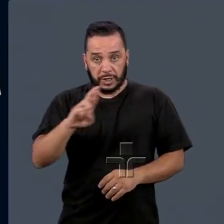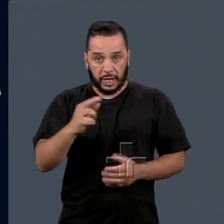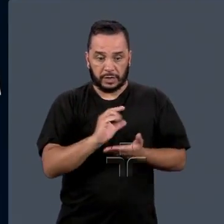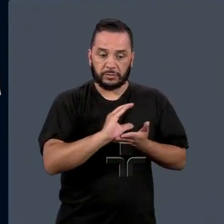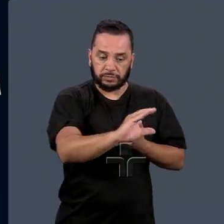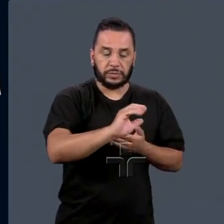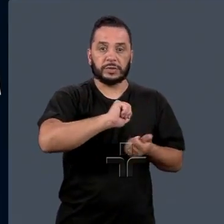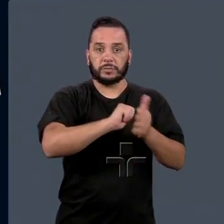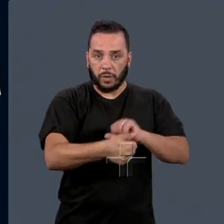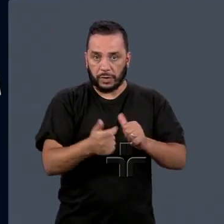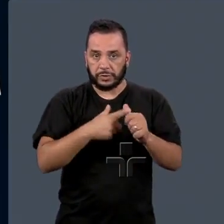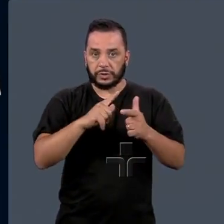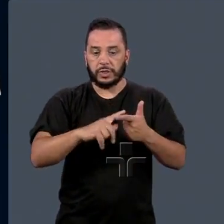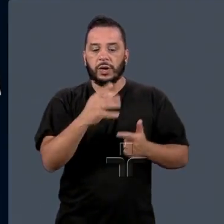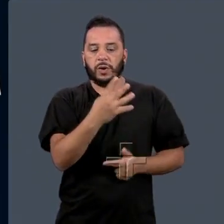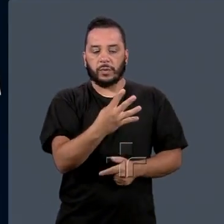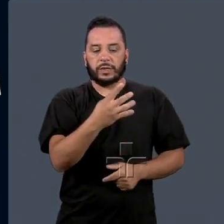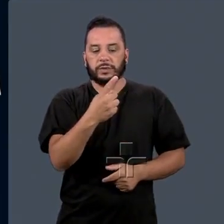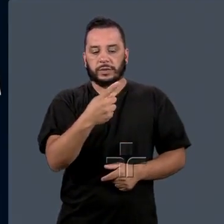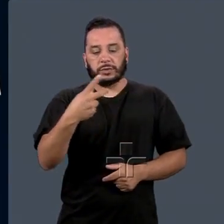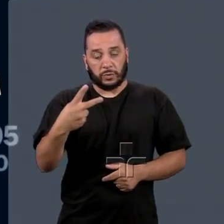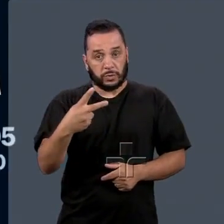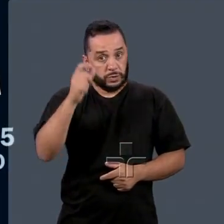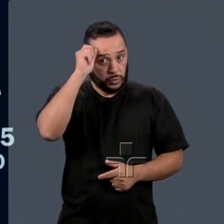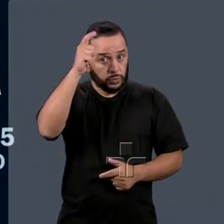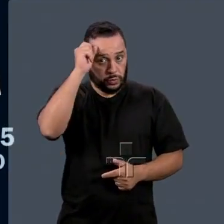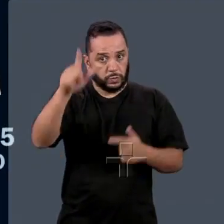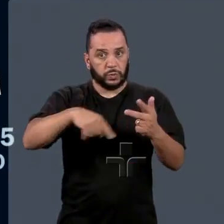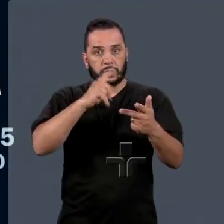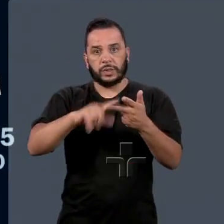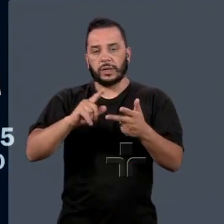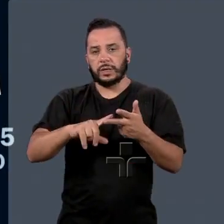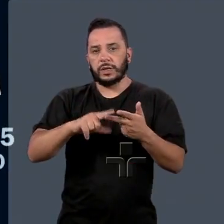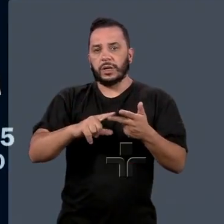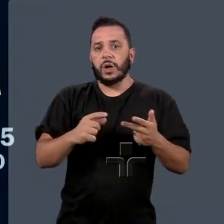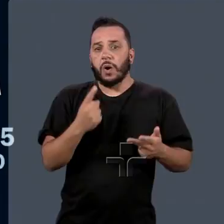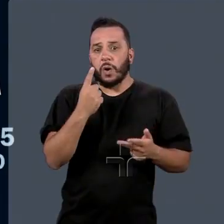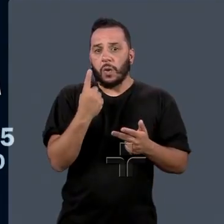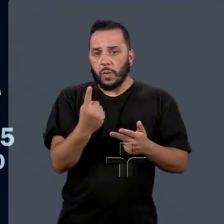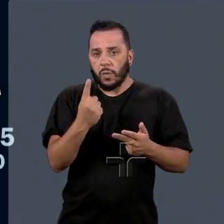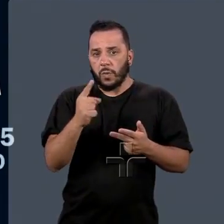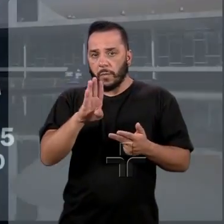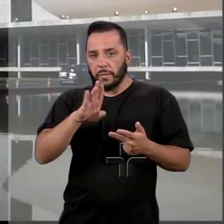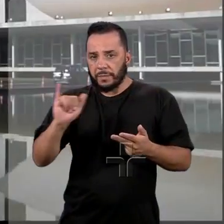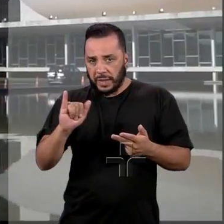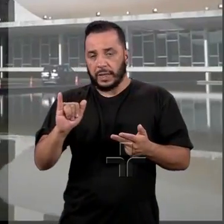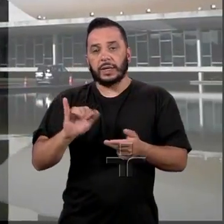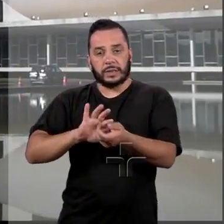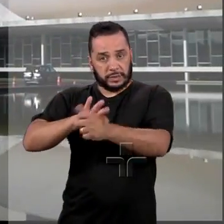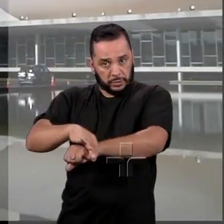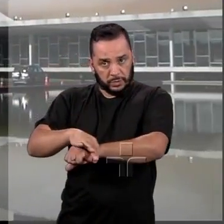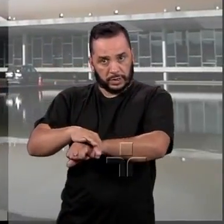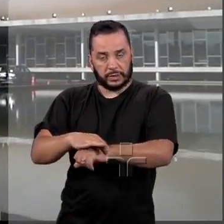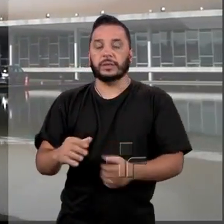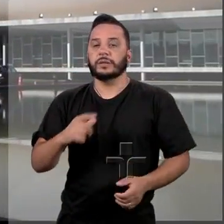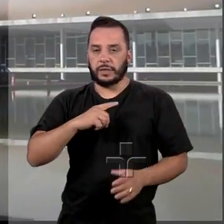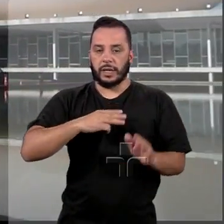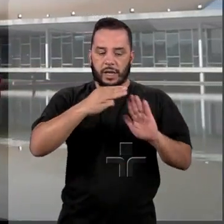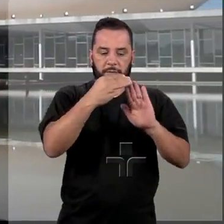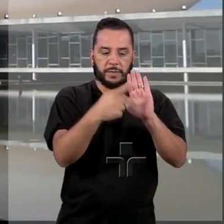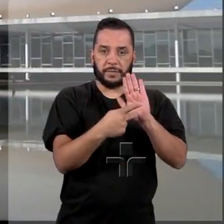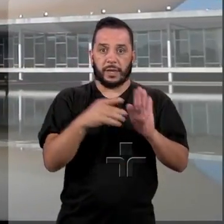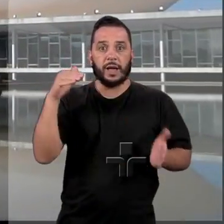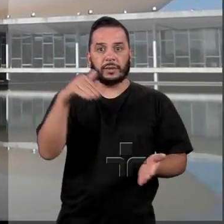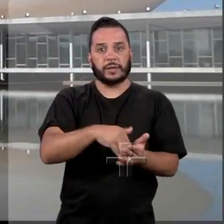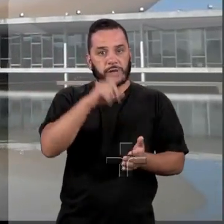esporte, 412 milhões para a cultura e pouco mais de R$1 bilhão para a segurança pública. A MP tem validade até o